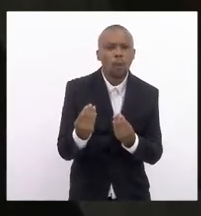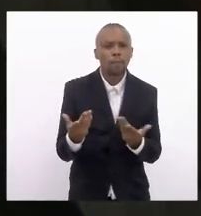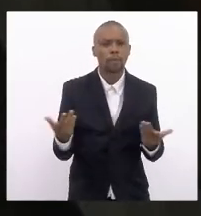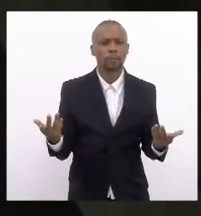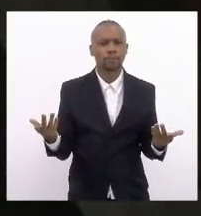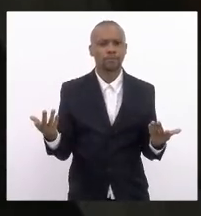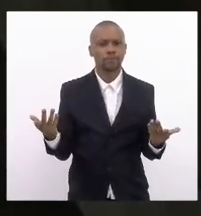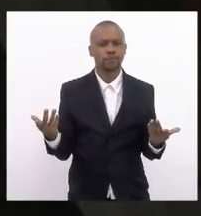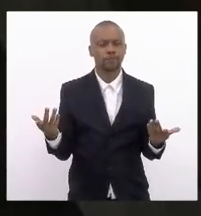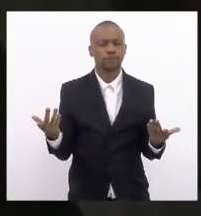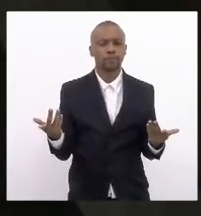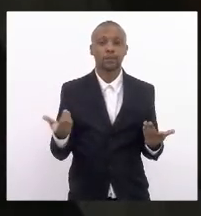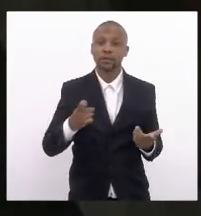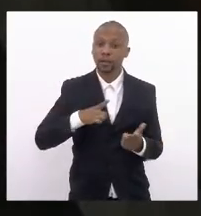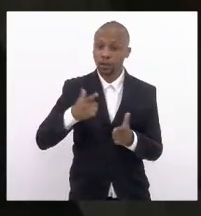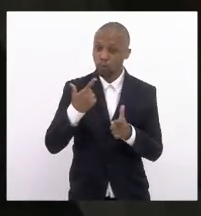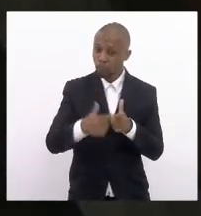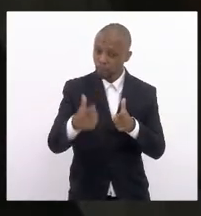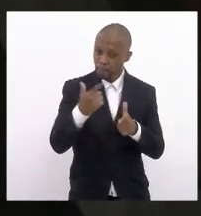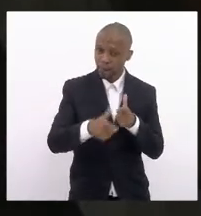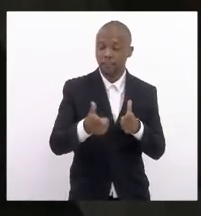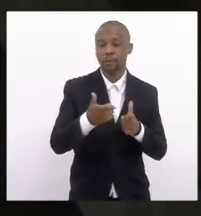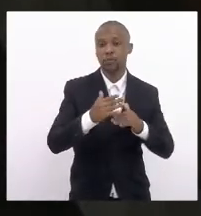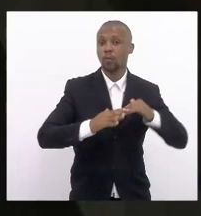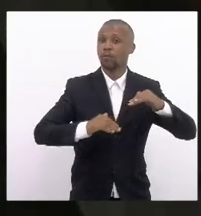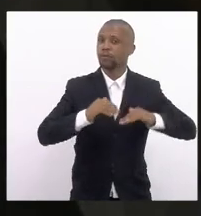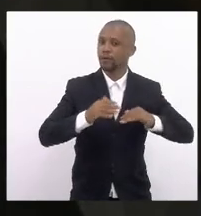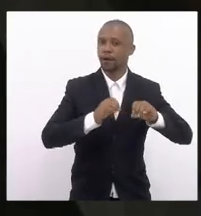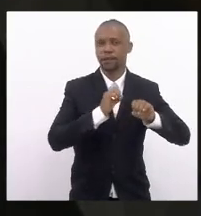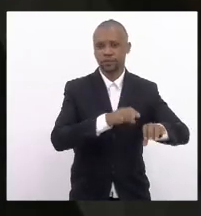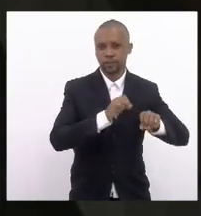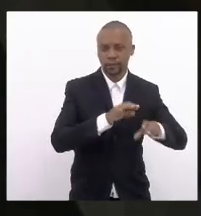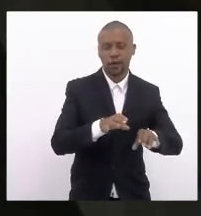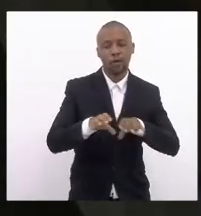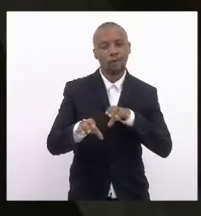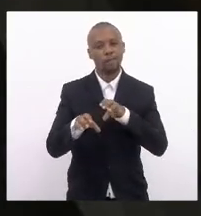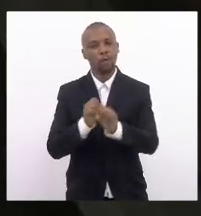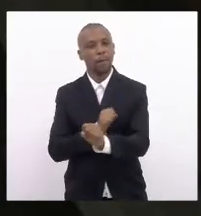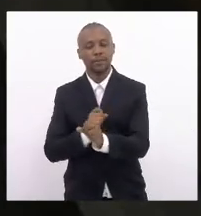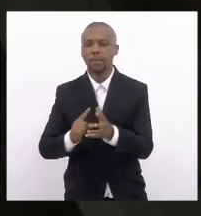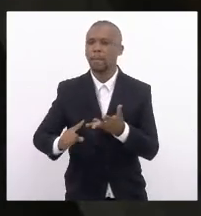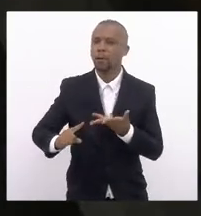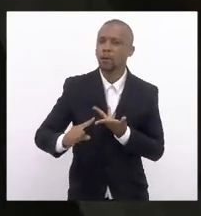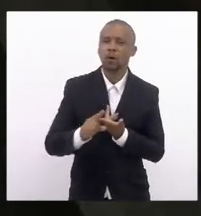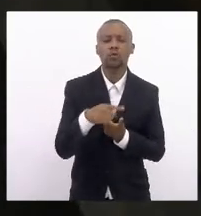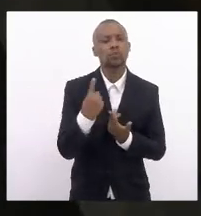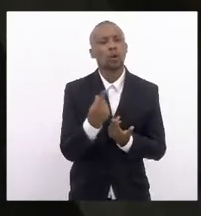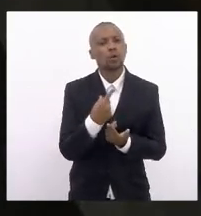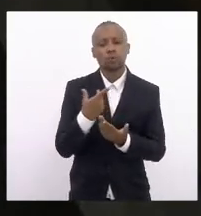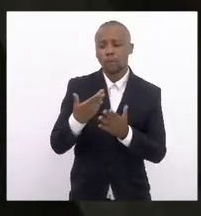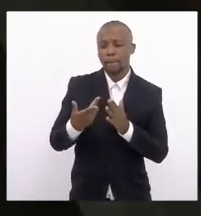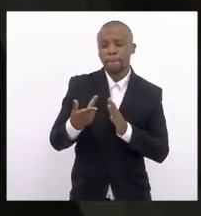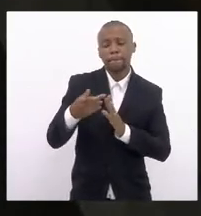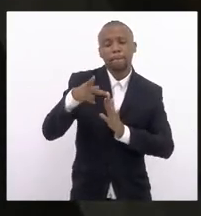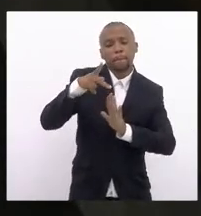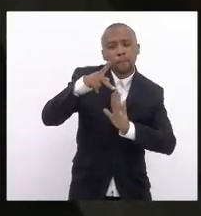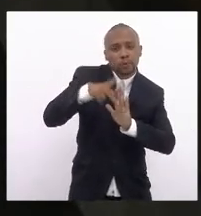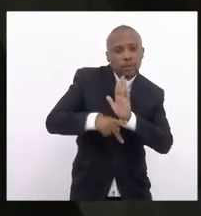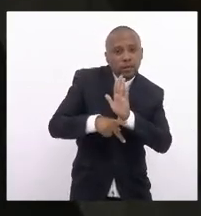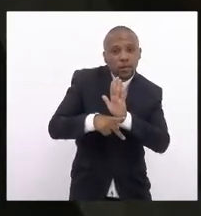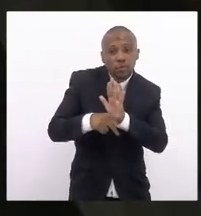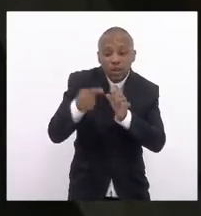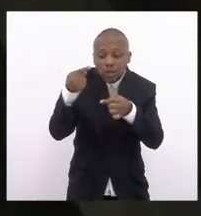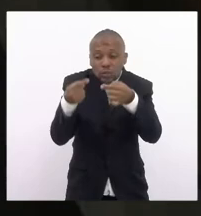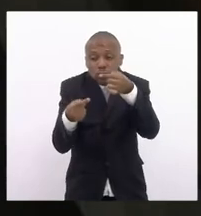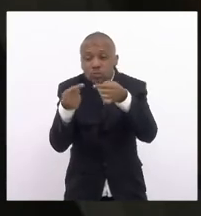Então, assim, tem o problema dos profissionais da educação, tem o problema da formação. Então, o que a gente está propondo no nosso projeto não é nem discutir o conteúdo